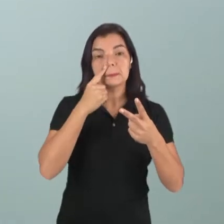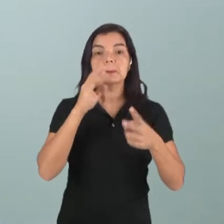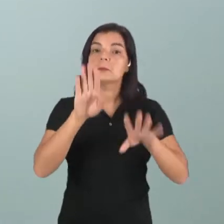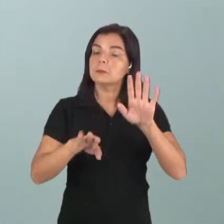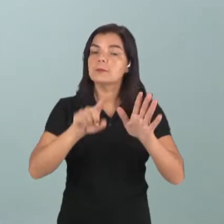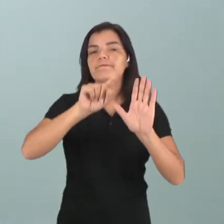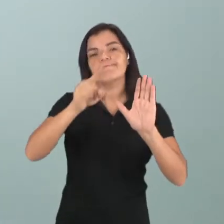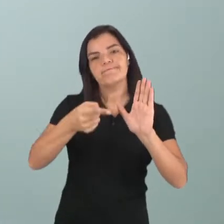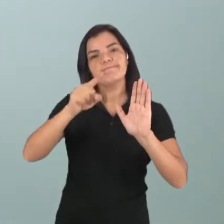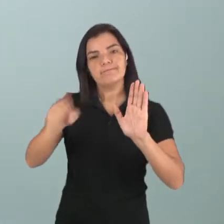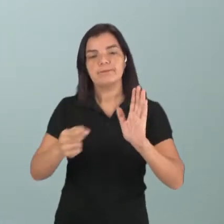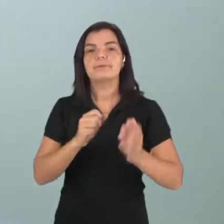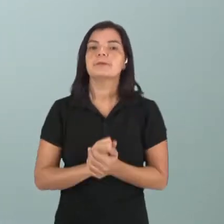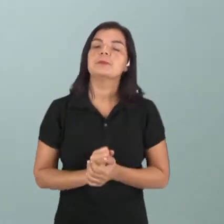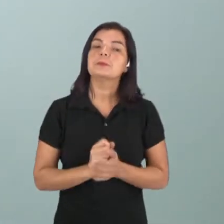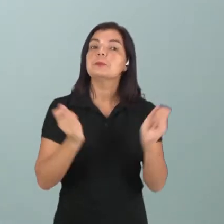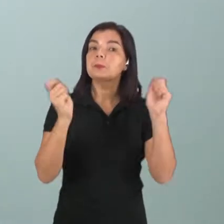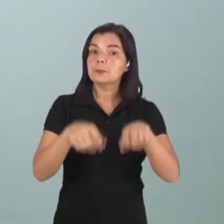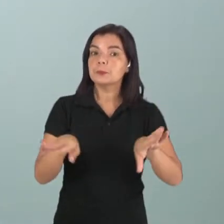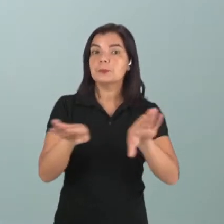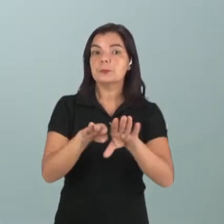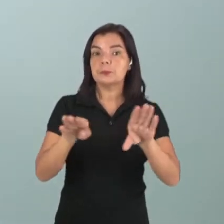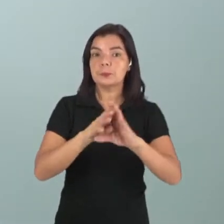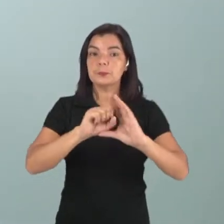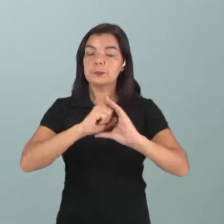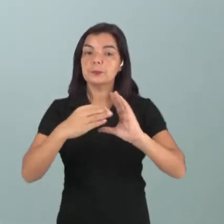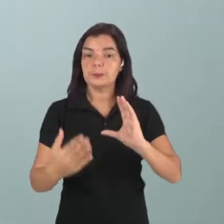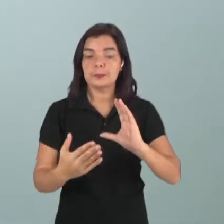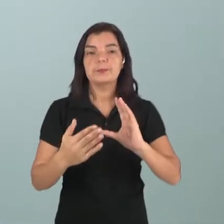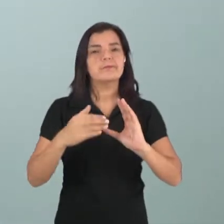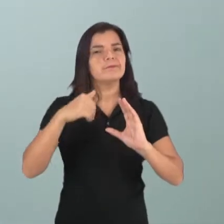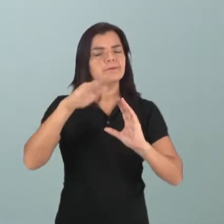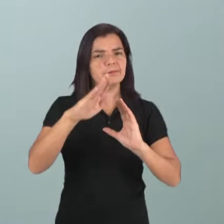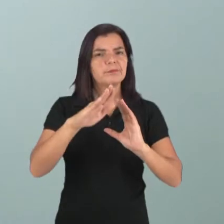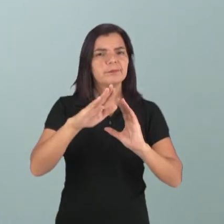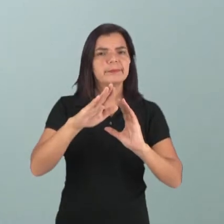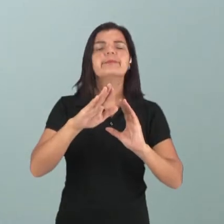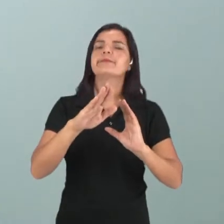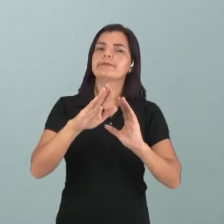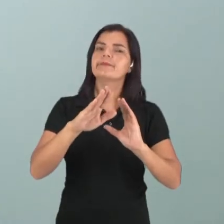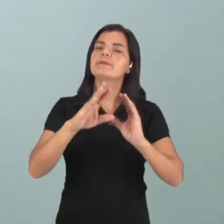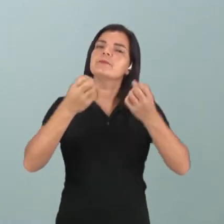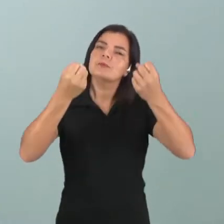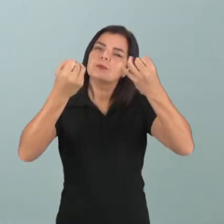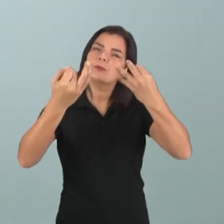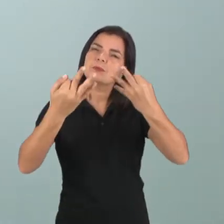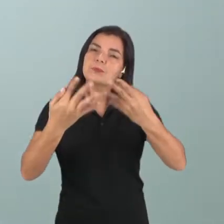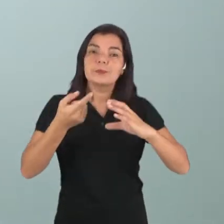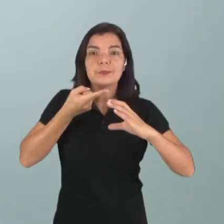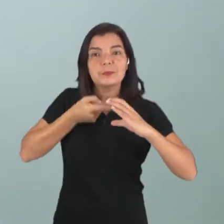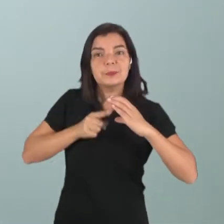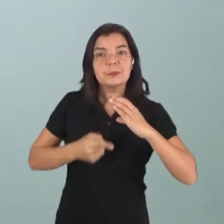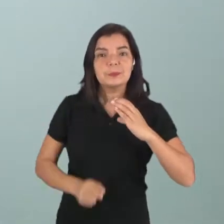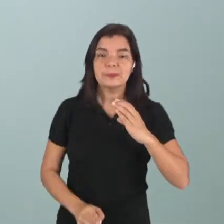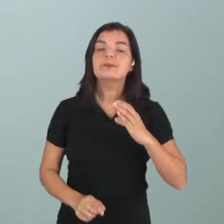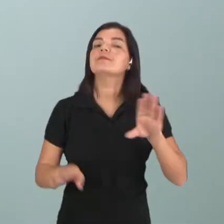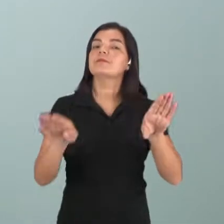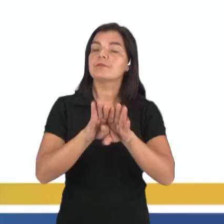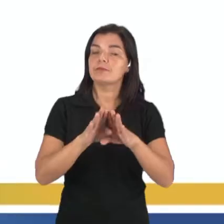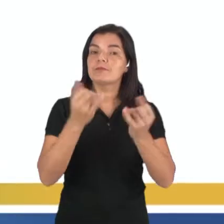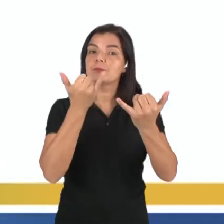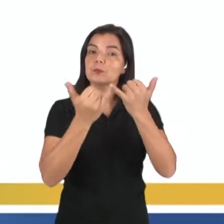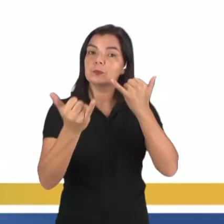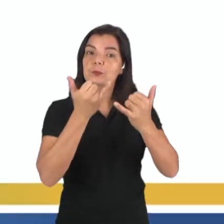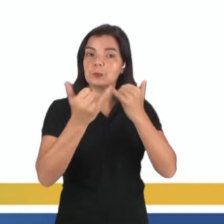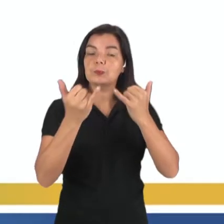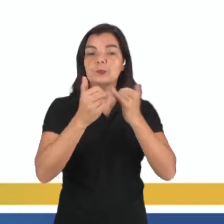duas vírgulas, tá? Possui um caráter ali mais generalizador, como eu vou mostrar nos exemplos, assemelha-se a um